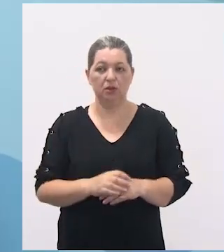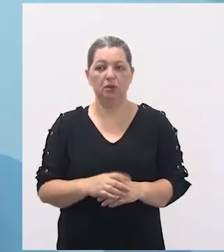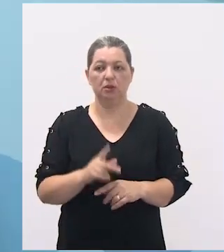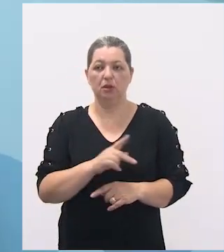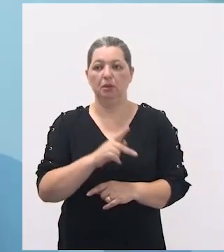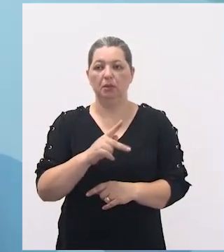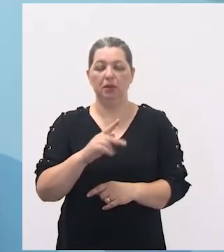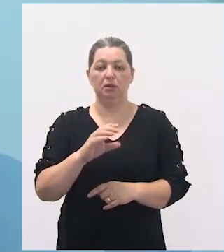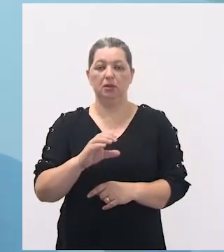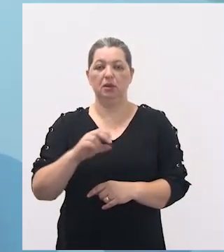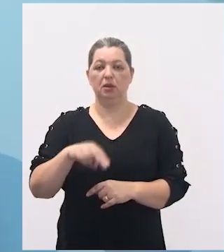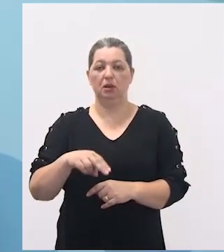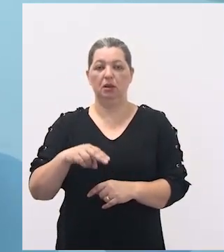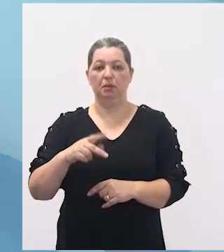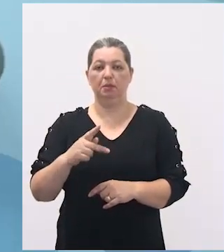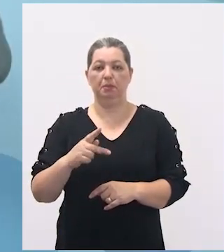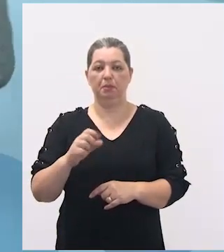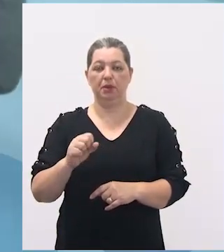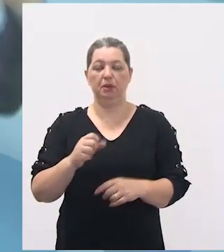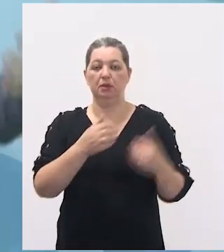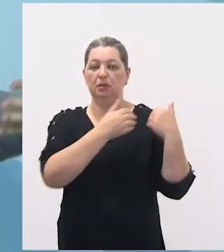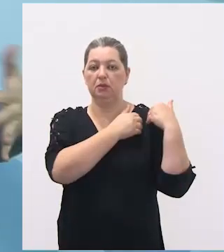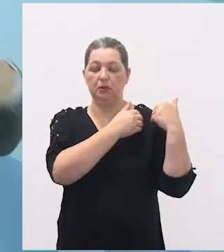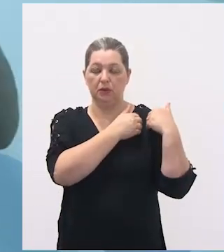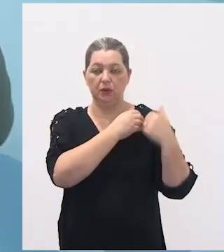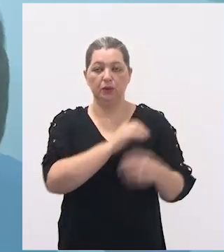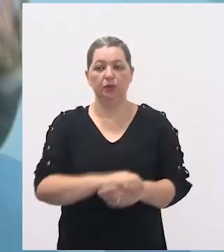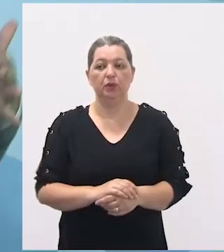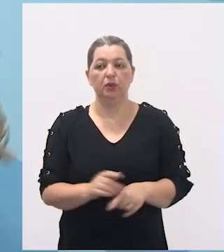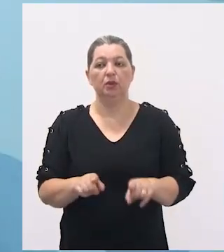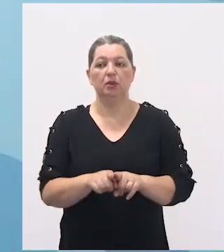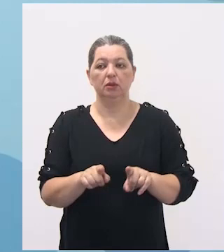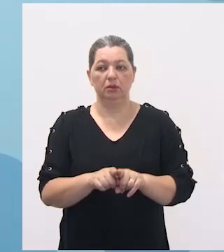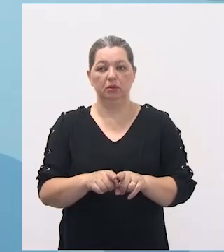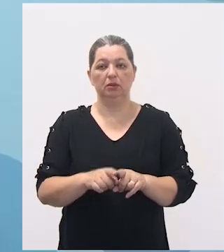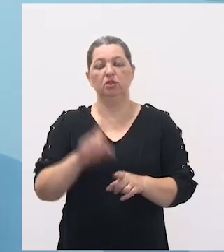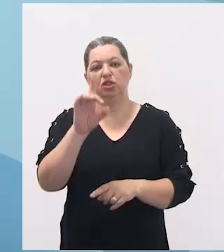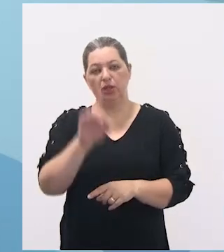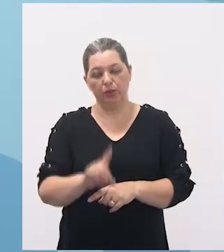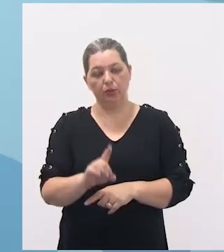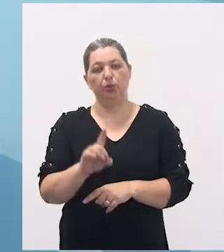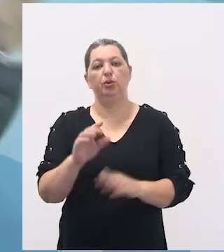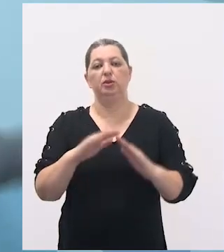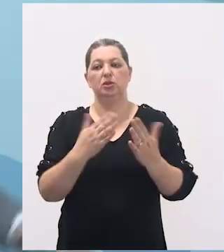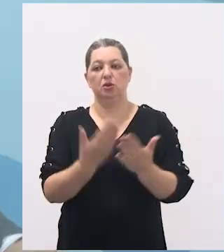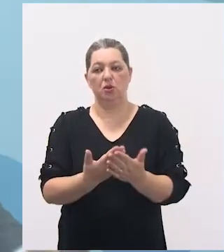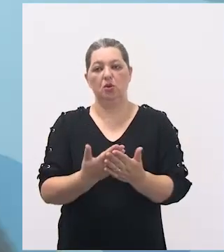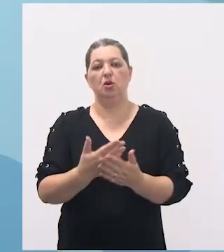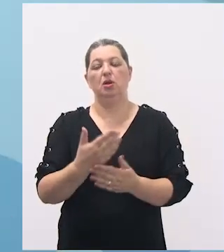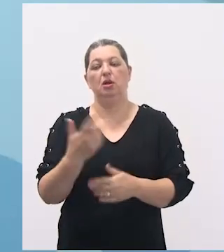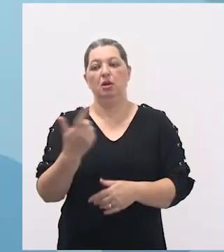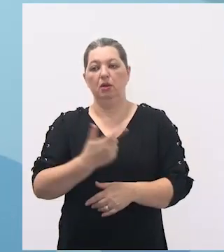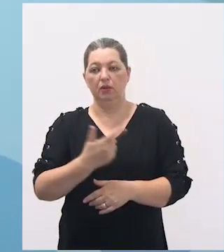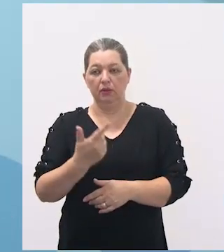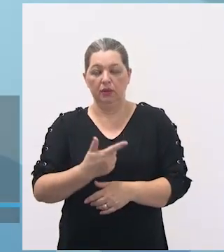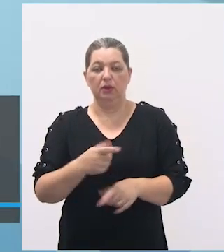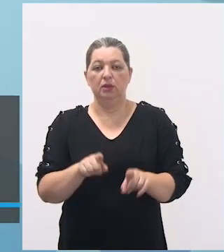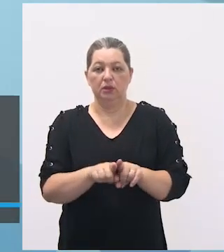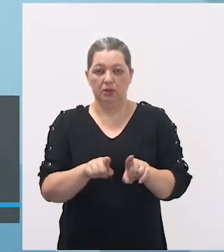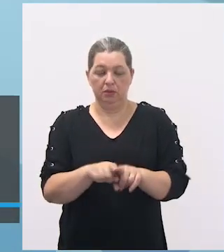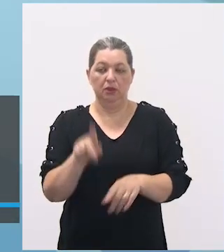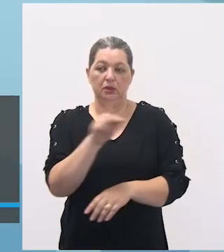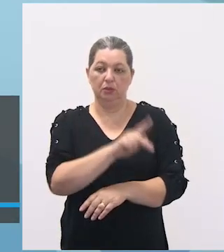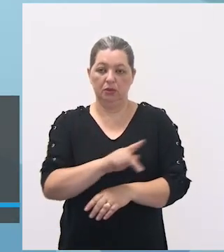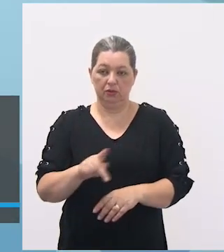PCNPs, os PCAEs também, diretores de escola, professores coordenadores, vices e professores também